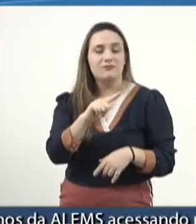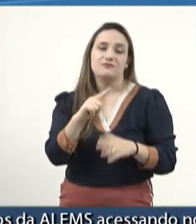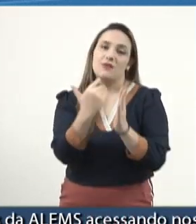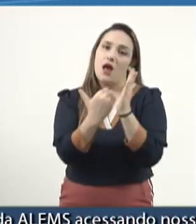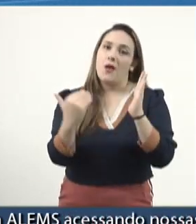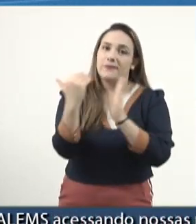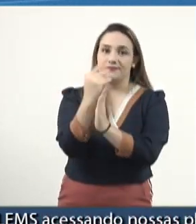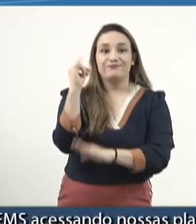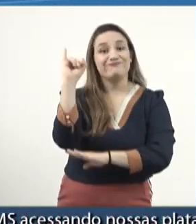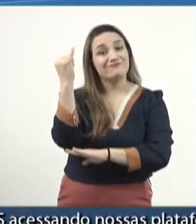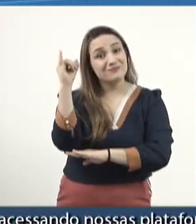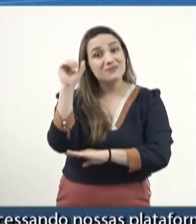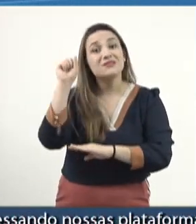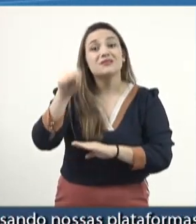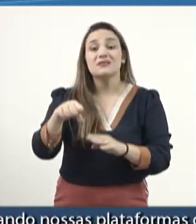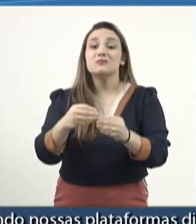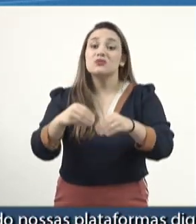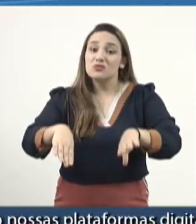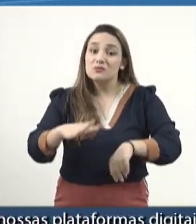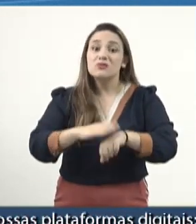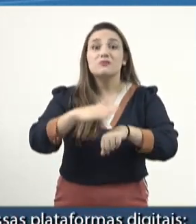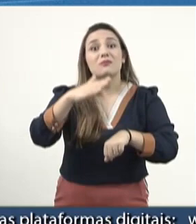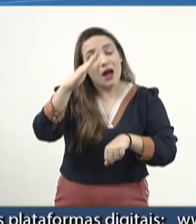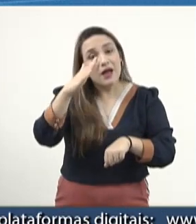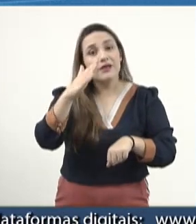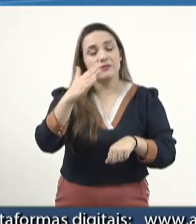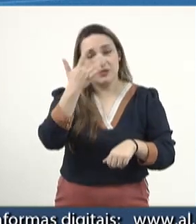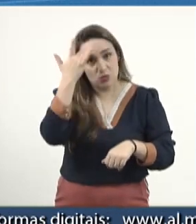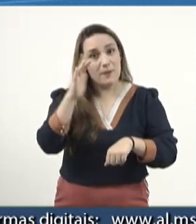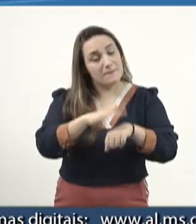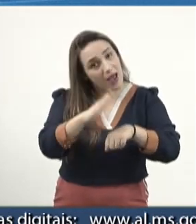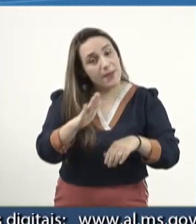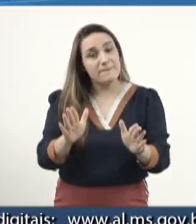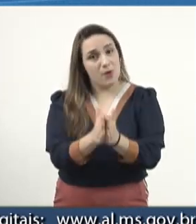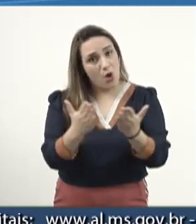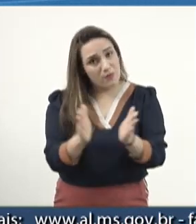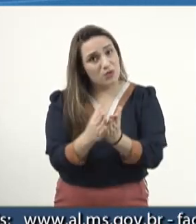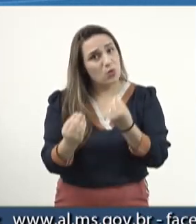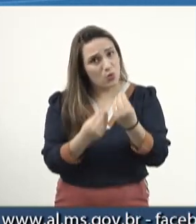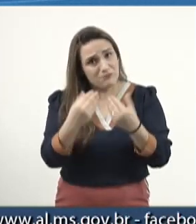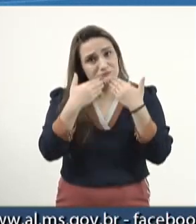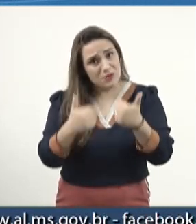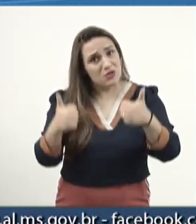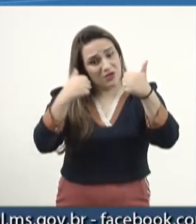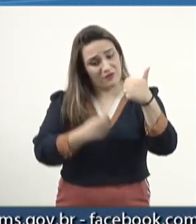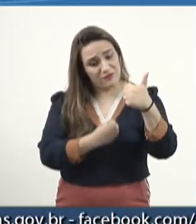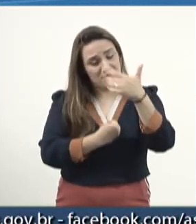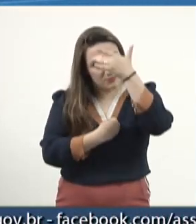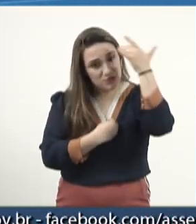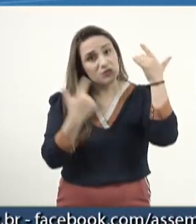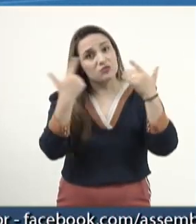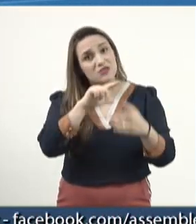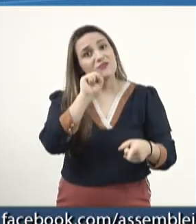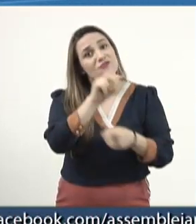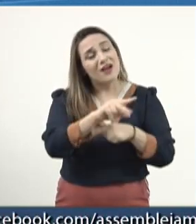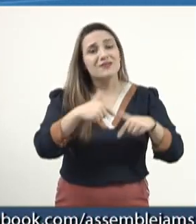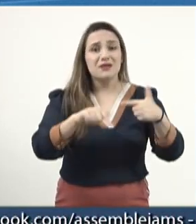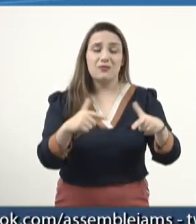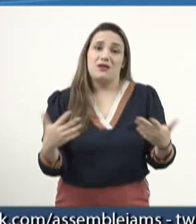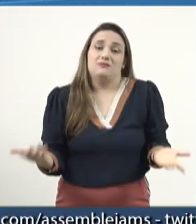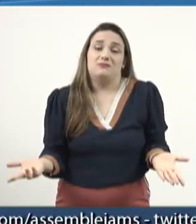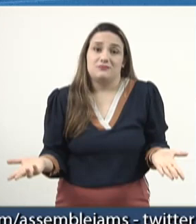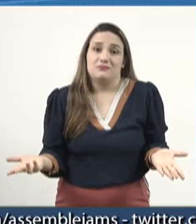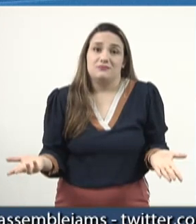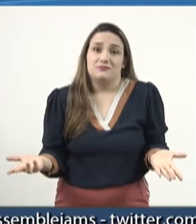imposto prejudica os mais pobres. E a melhor forma de você melhorar a vida das pessoas é gerando emprego e renda. Coisa